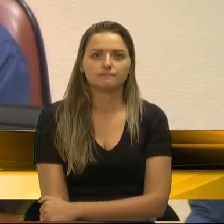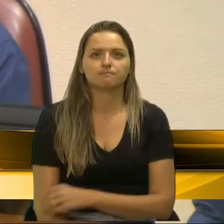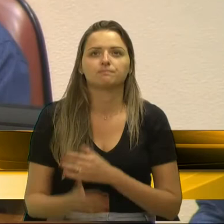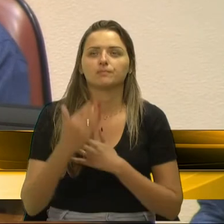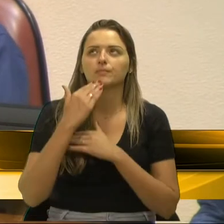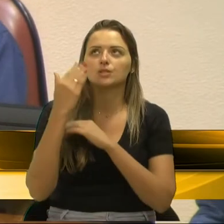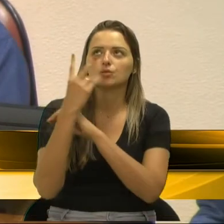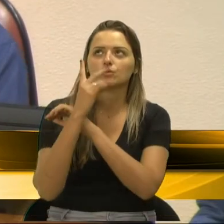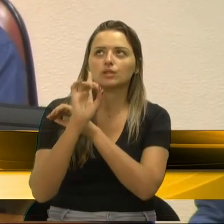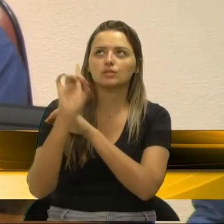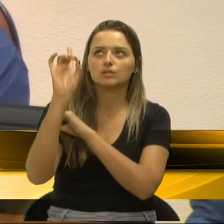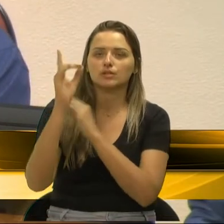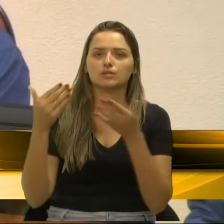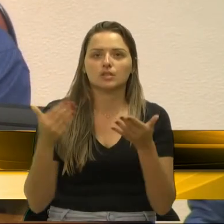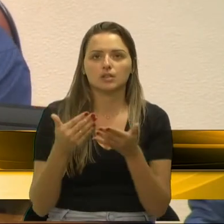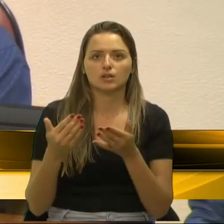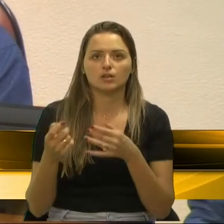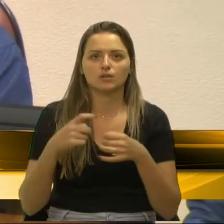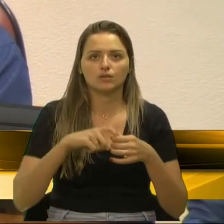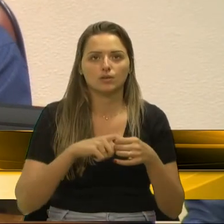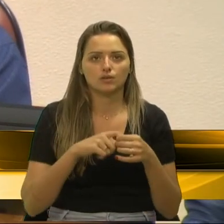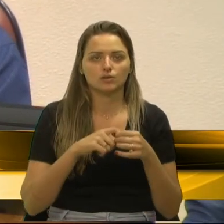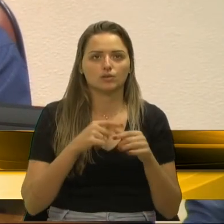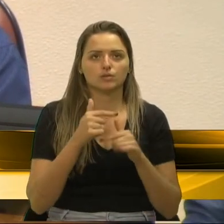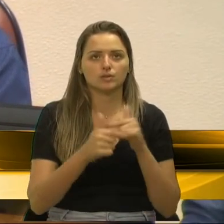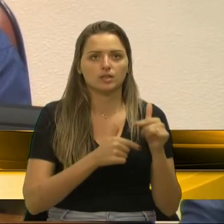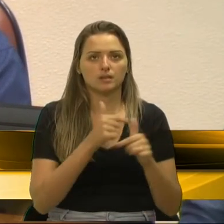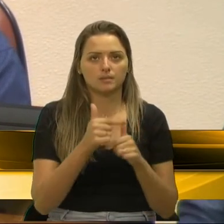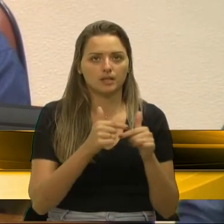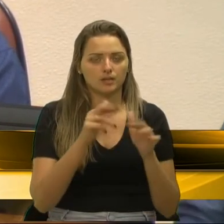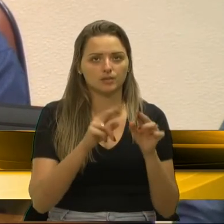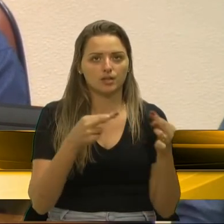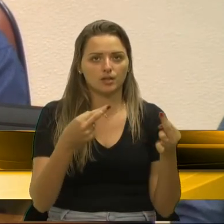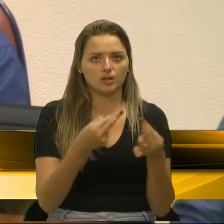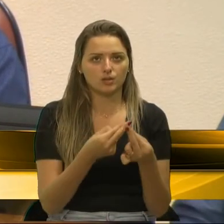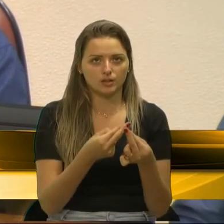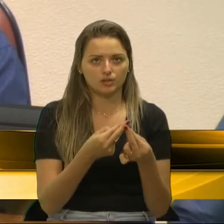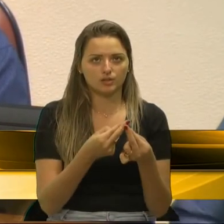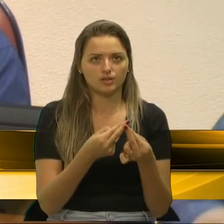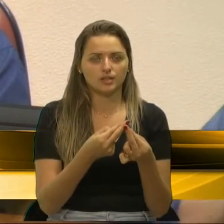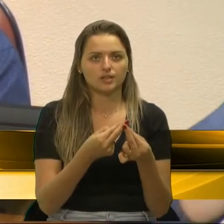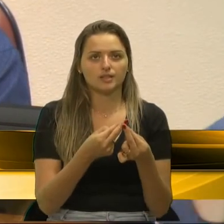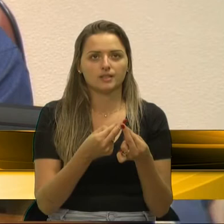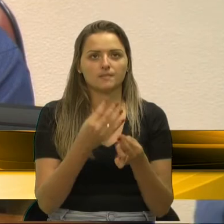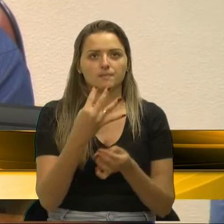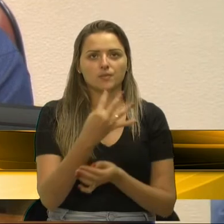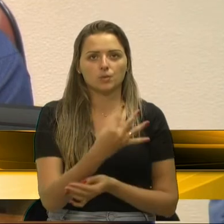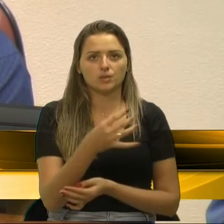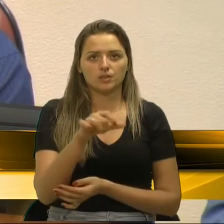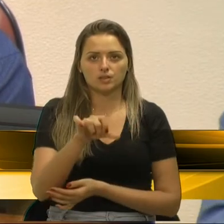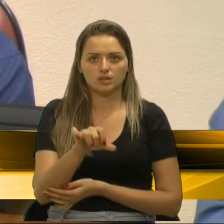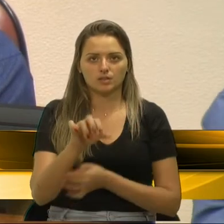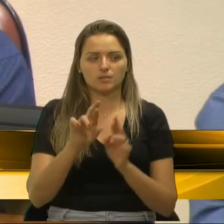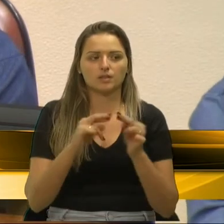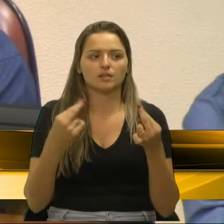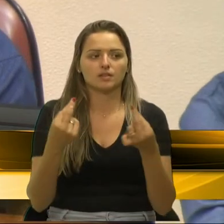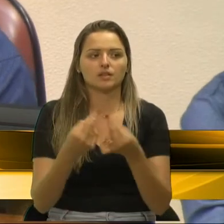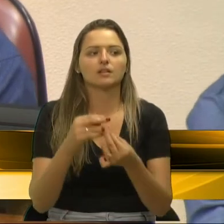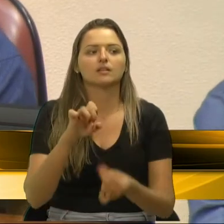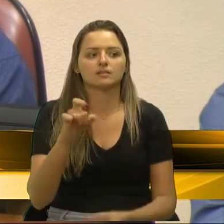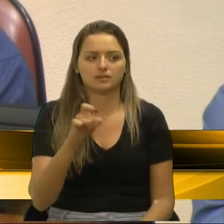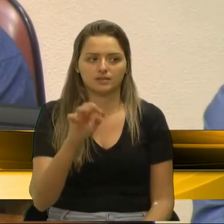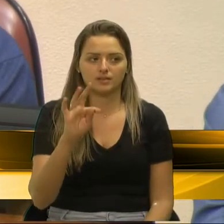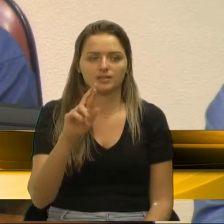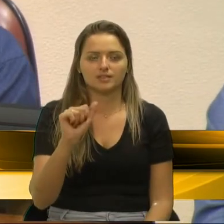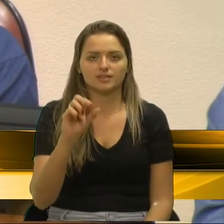Invocando a proteção de Deus, declaro abertos os trabalhos da presente sessão, que é a 49ª sessão extraordinária